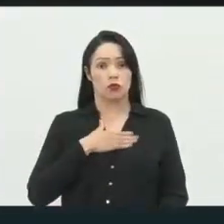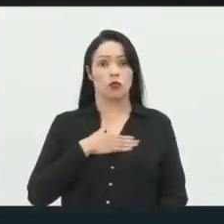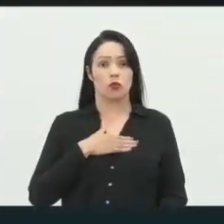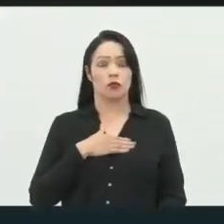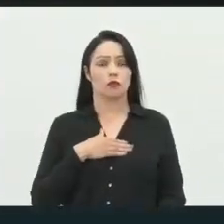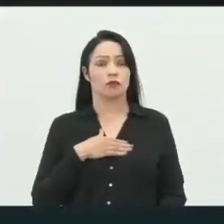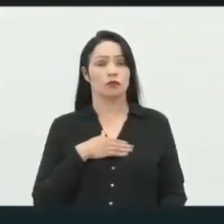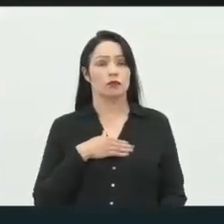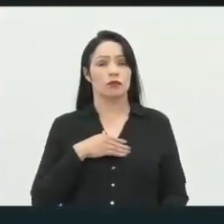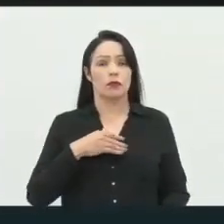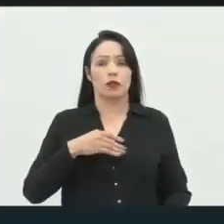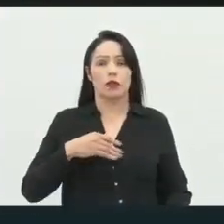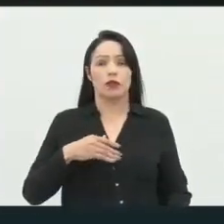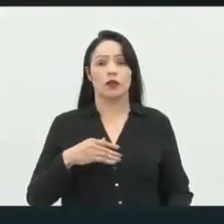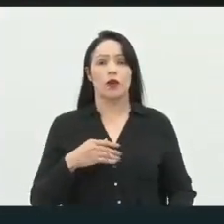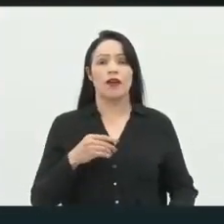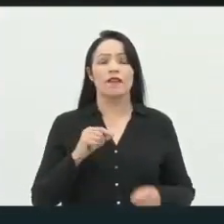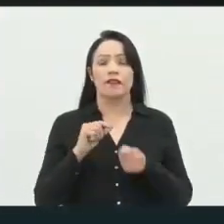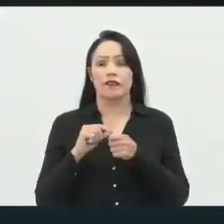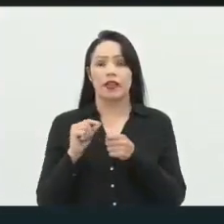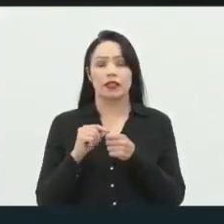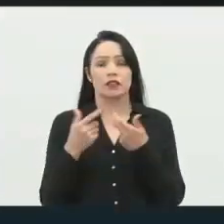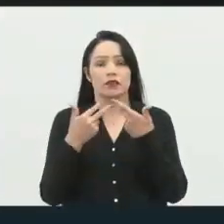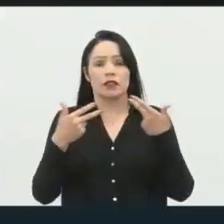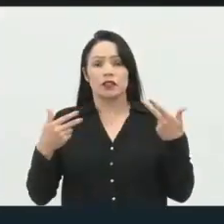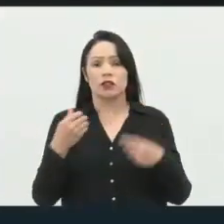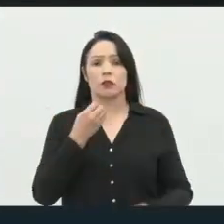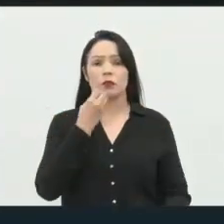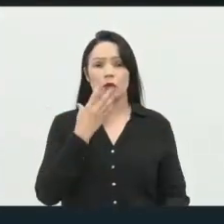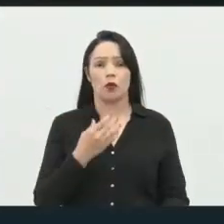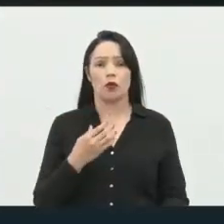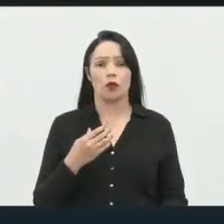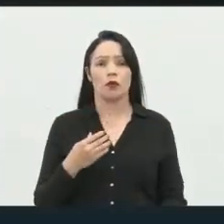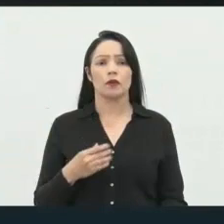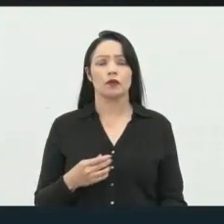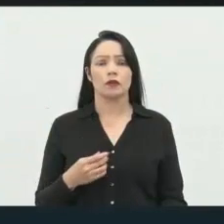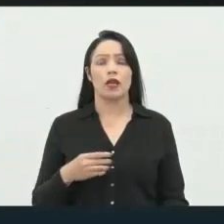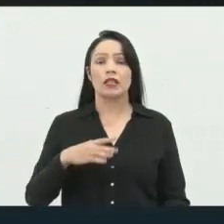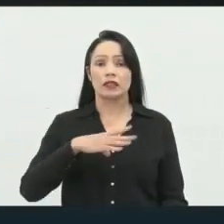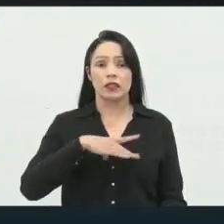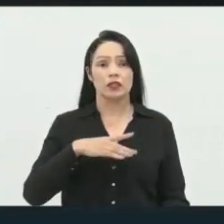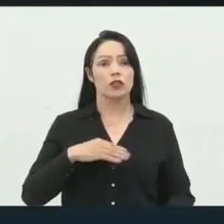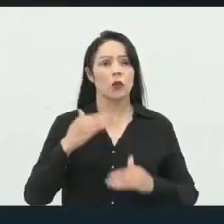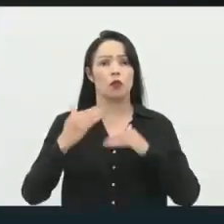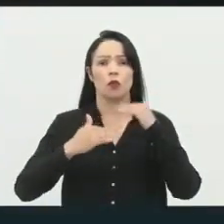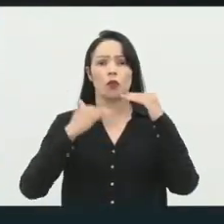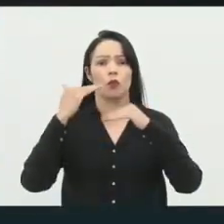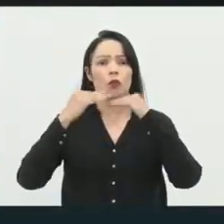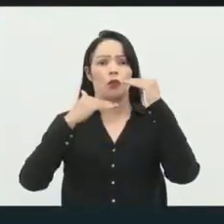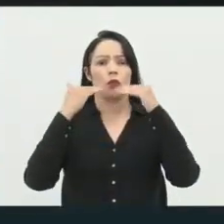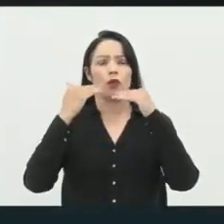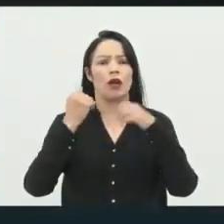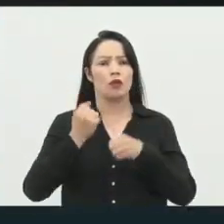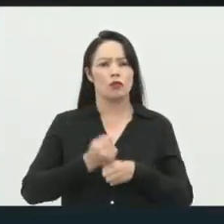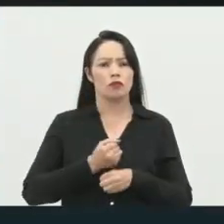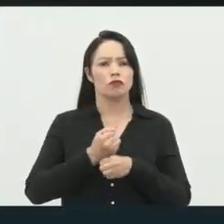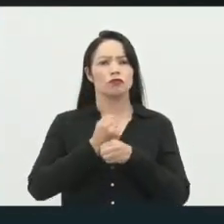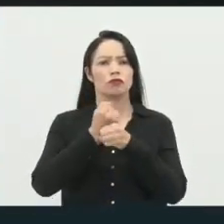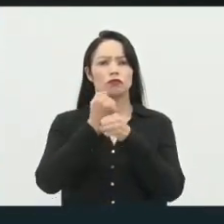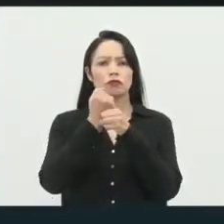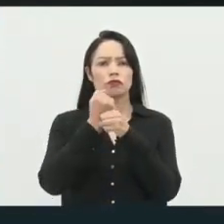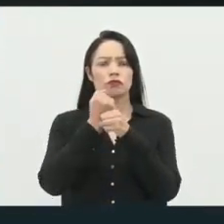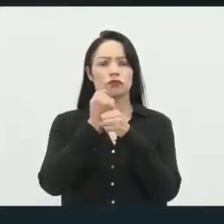governo fez coisas boas para cidade que essa cidade cresceu muito em matéria de obras